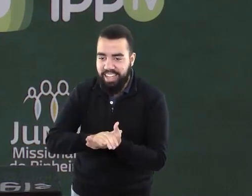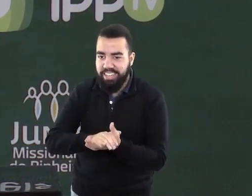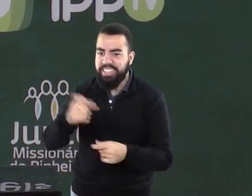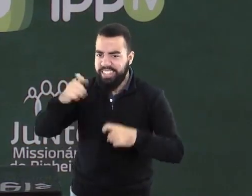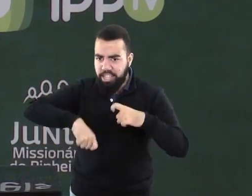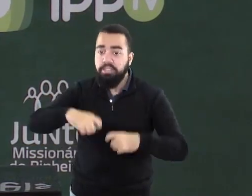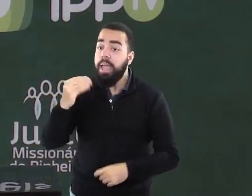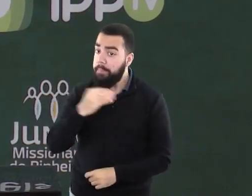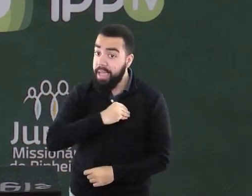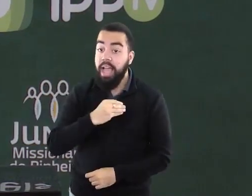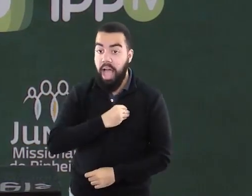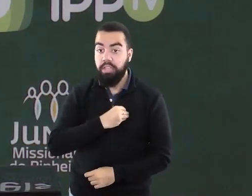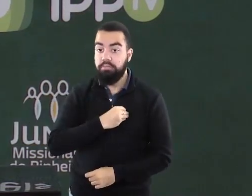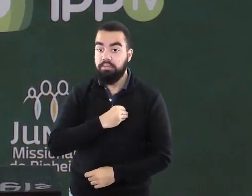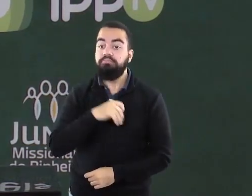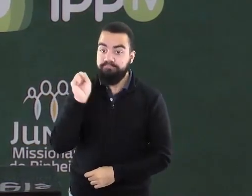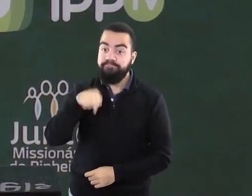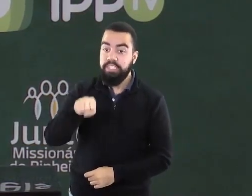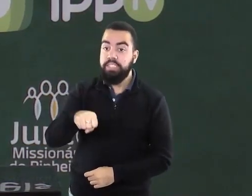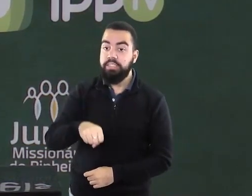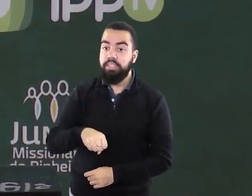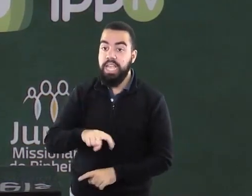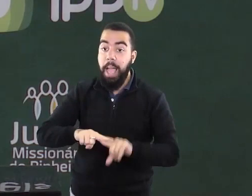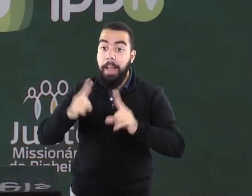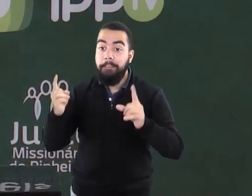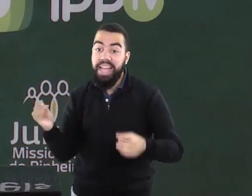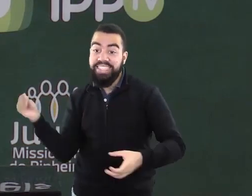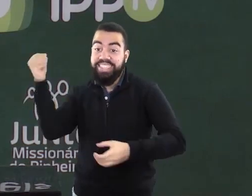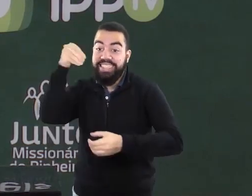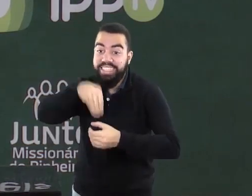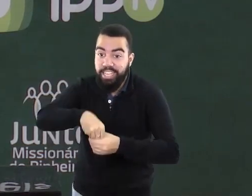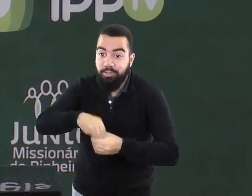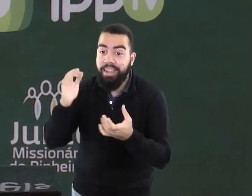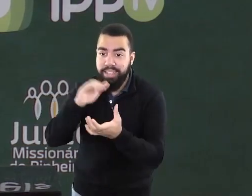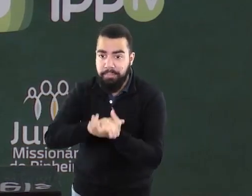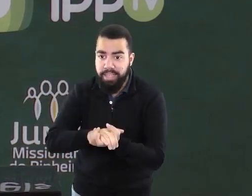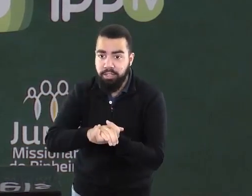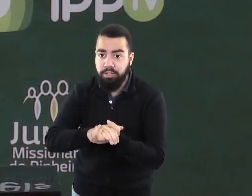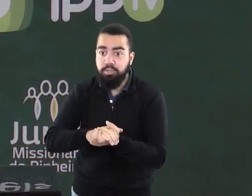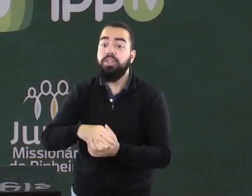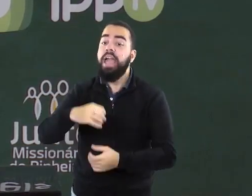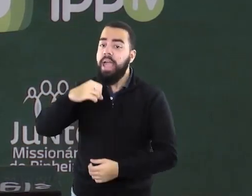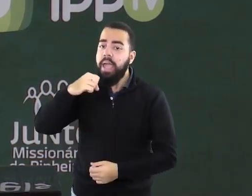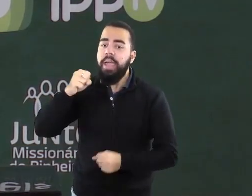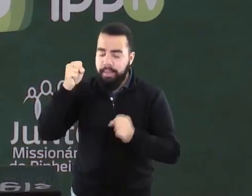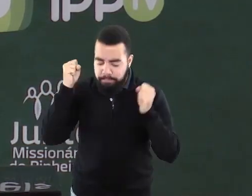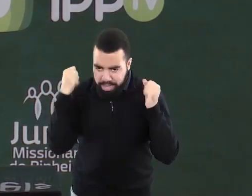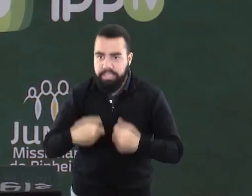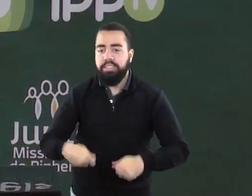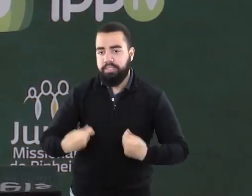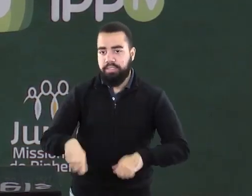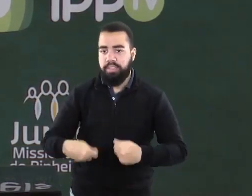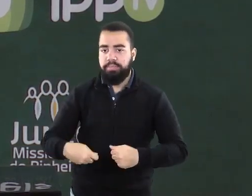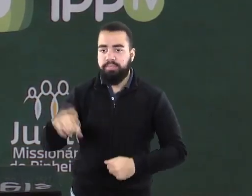fora do casamento é pecado. Mas o sexo no casamento é ordenança.